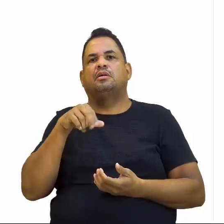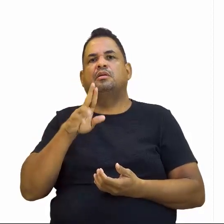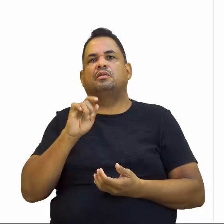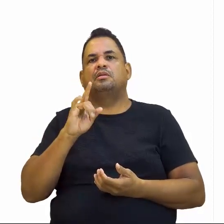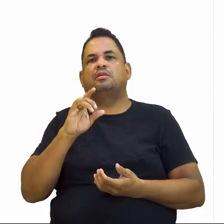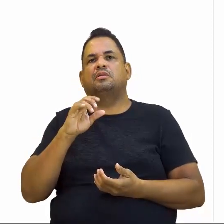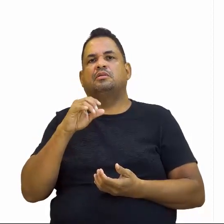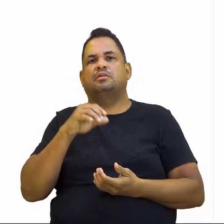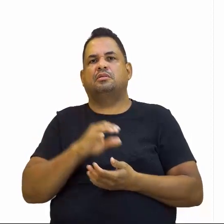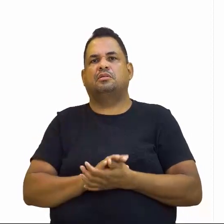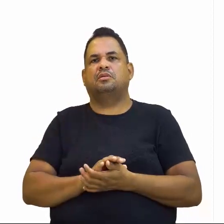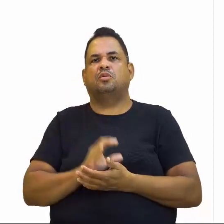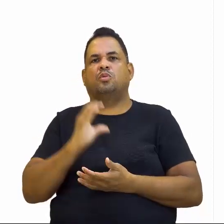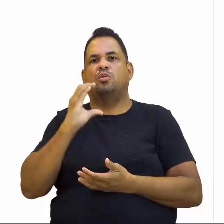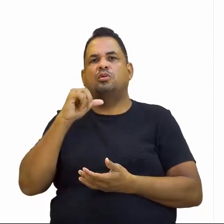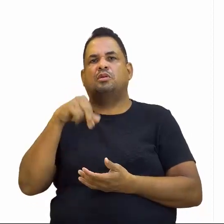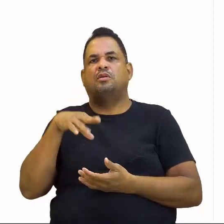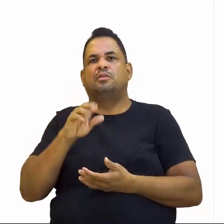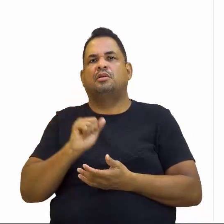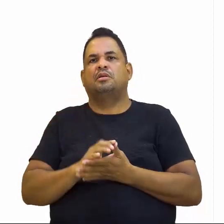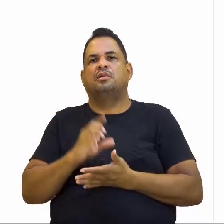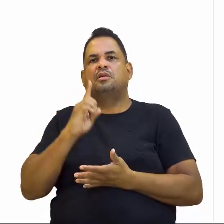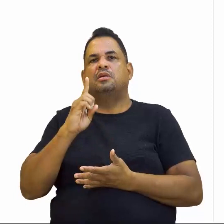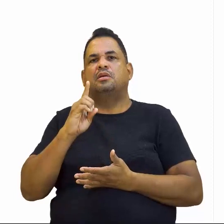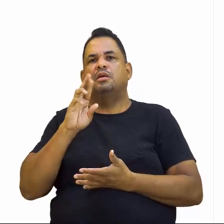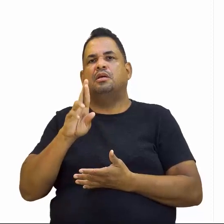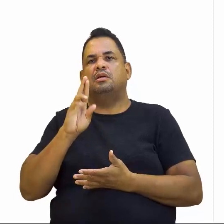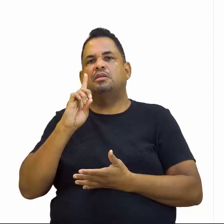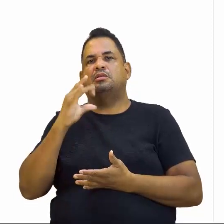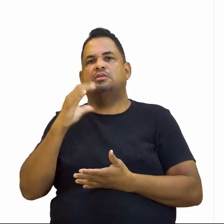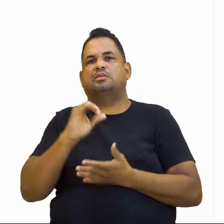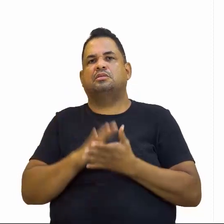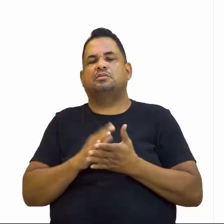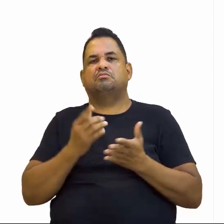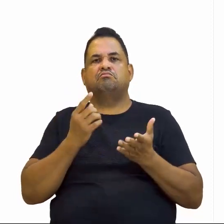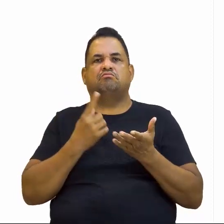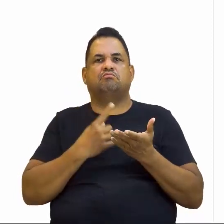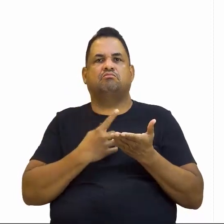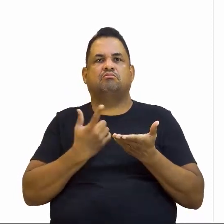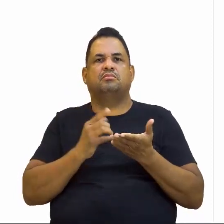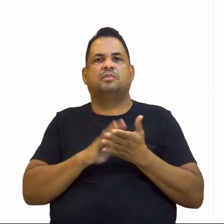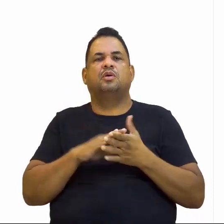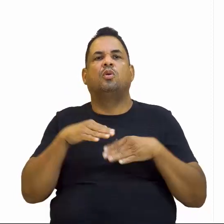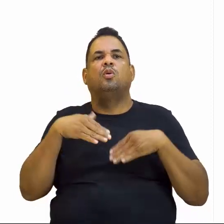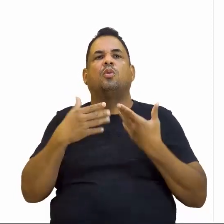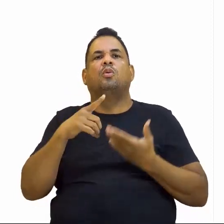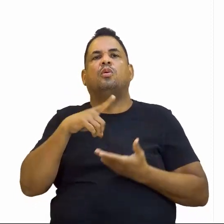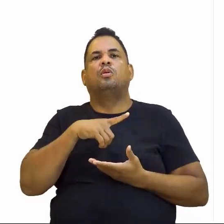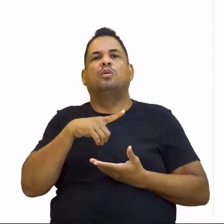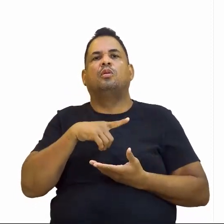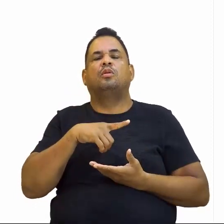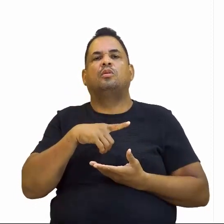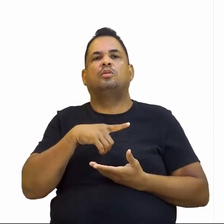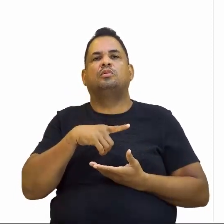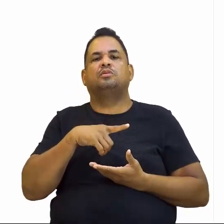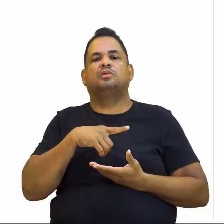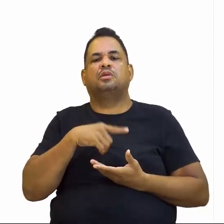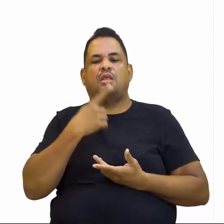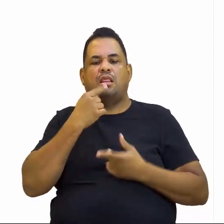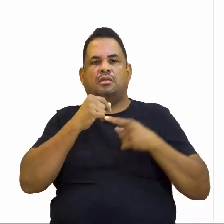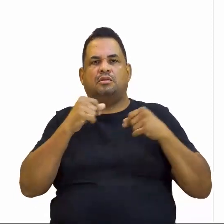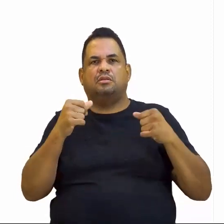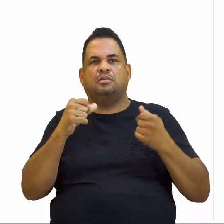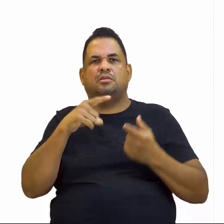RDC, que a gente tem. De acordo com a presença ou ausência dos sais, a